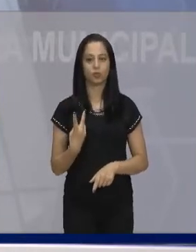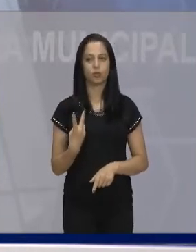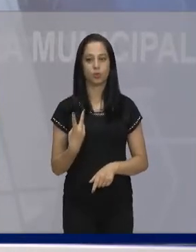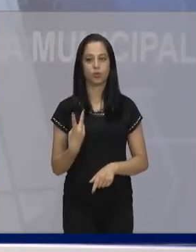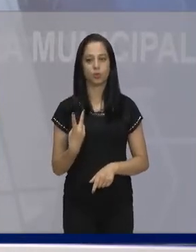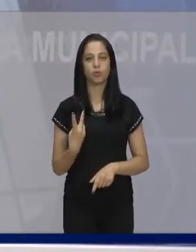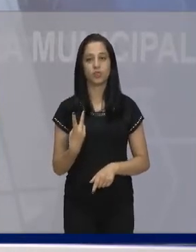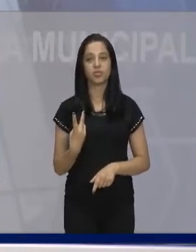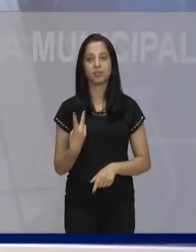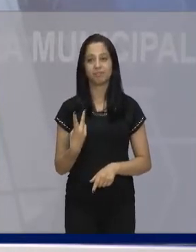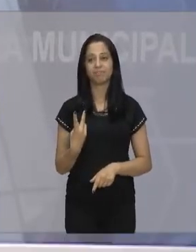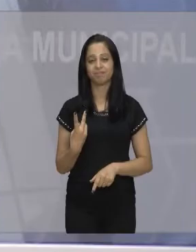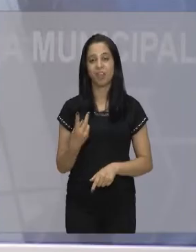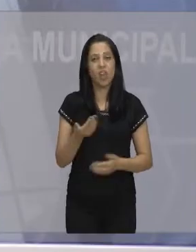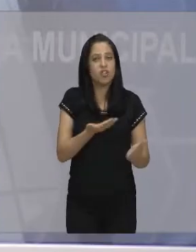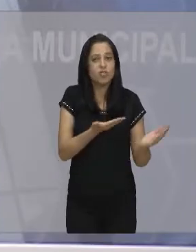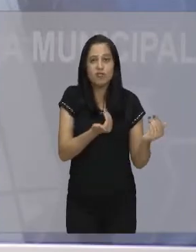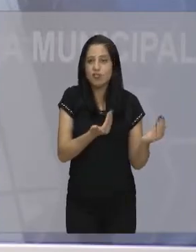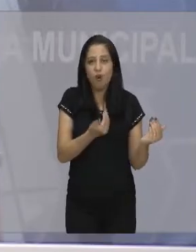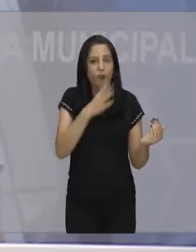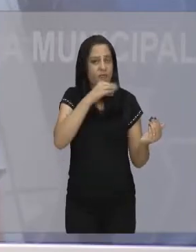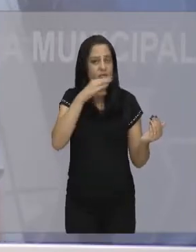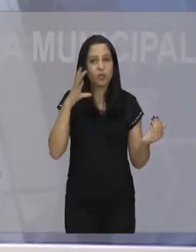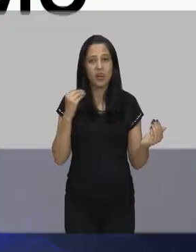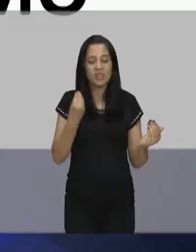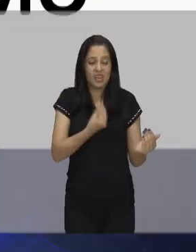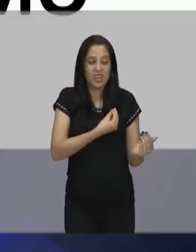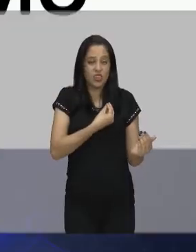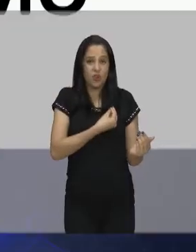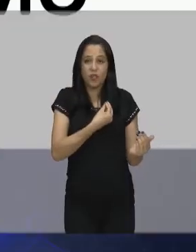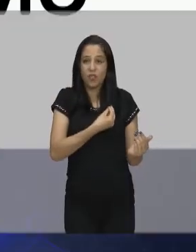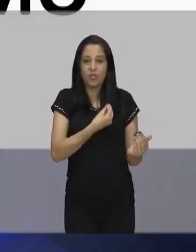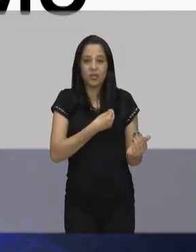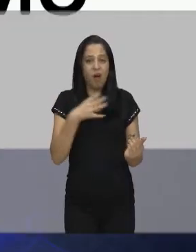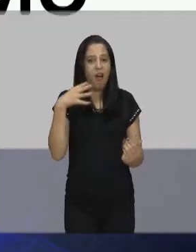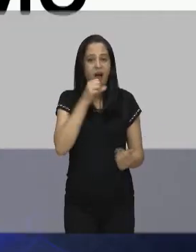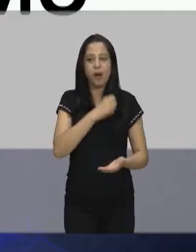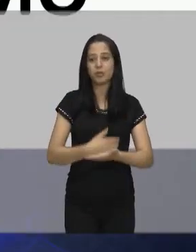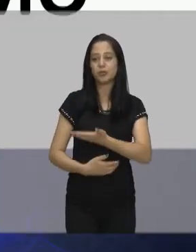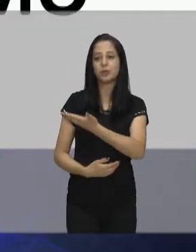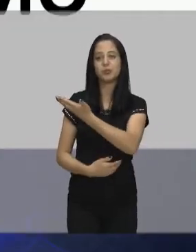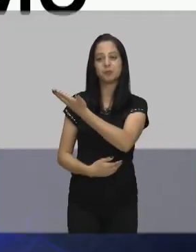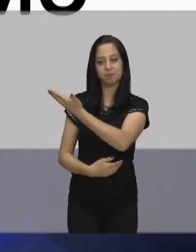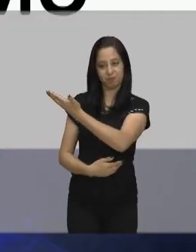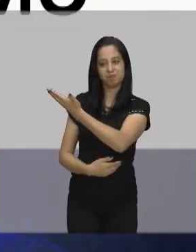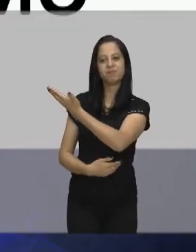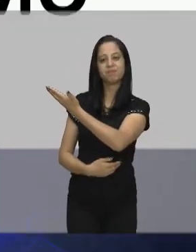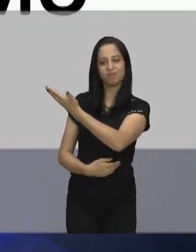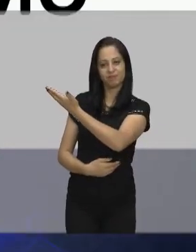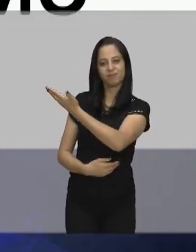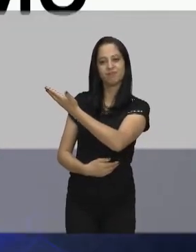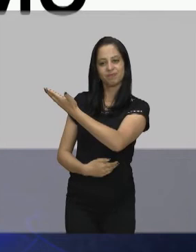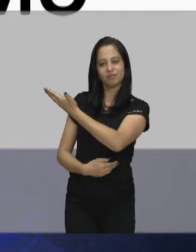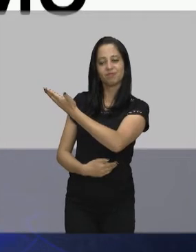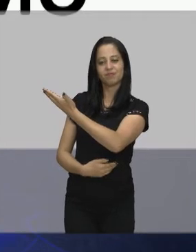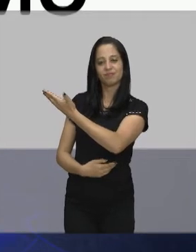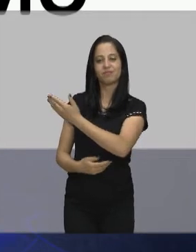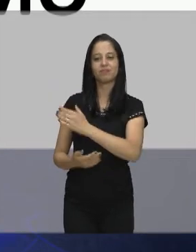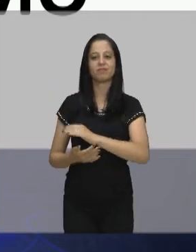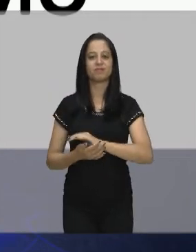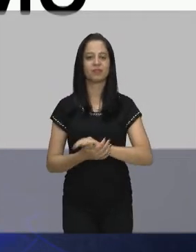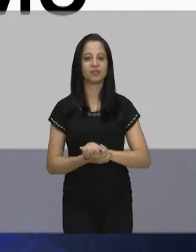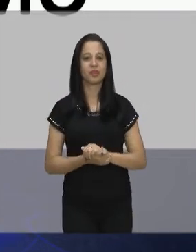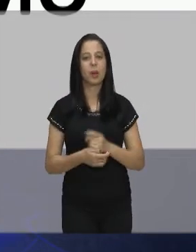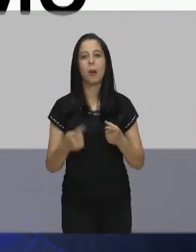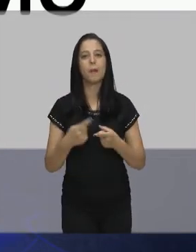esse adolescente não viveu muito tempo em São José dos Campos, mas teve uma importante passagem por essa cidade, em seu período